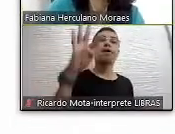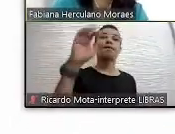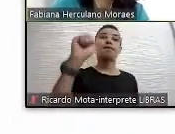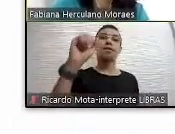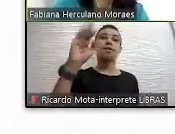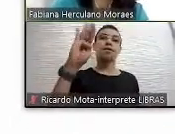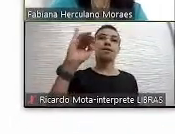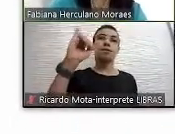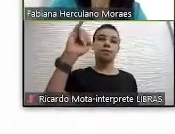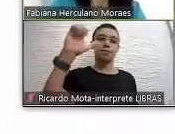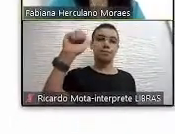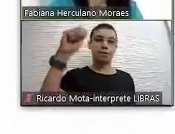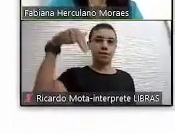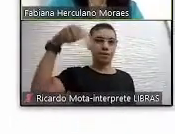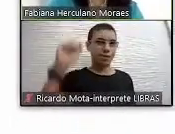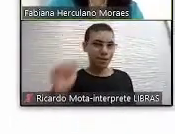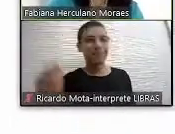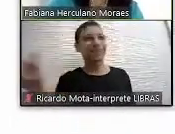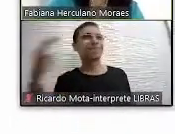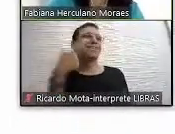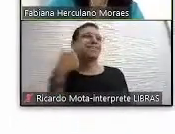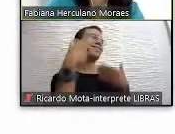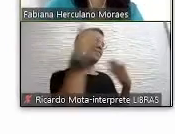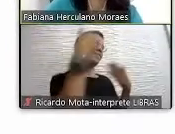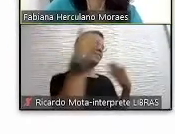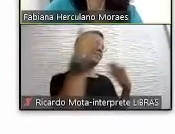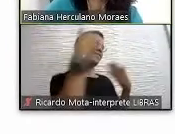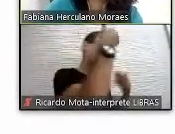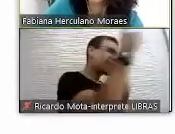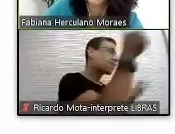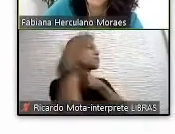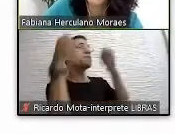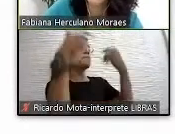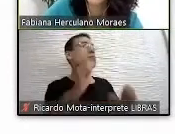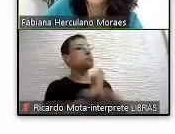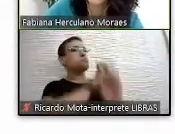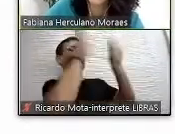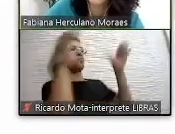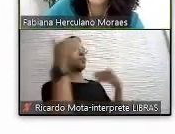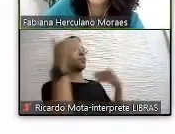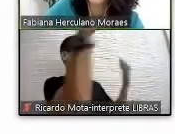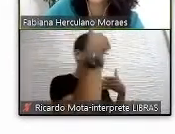eu tô vendo que o senhor está preocupado aí. Fique tranquilo e foi muito esclarecedora. Muito obrigada, viu?